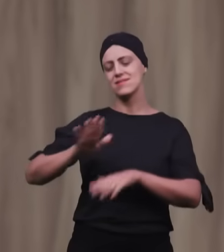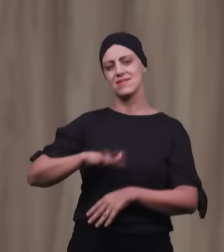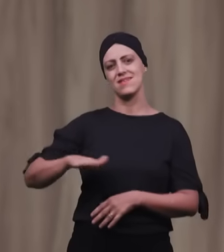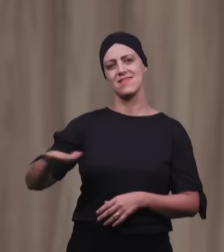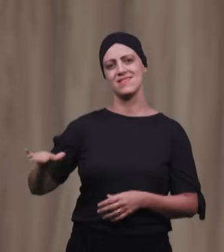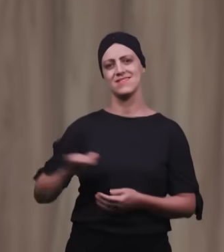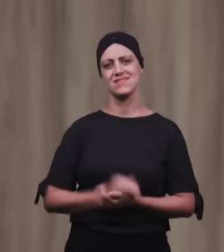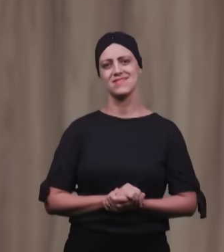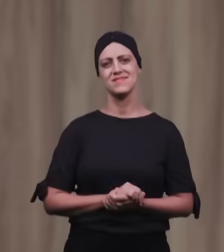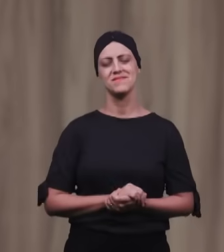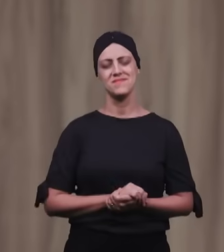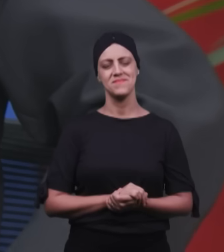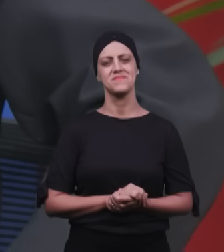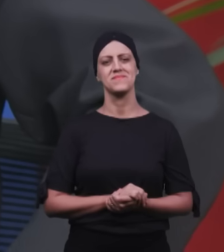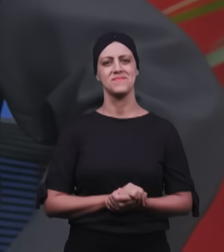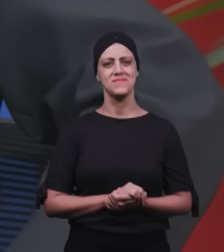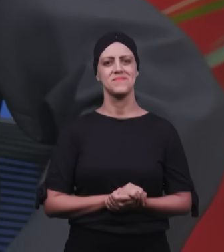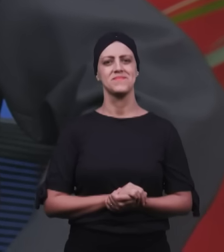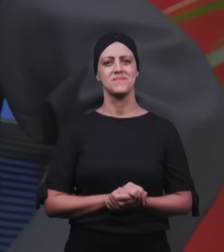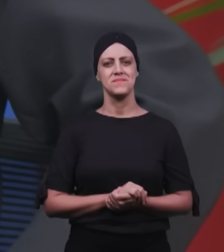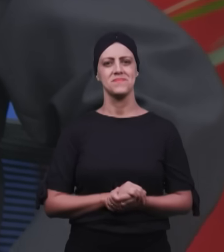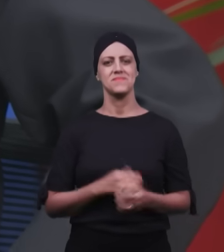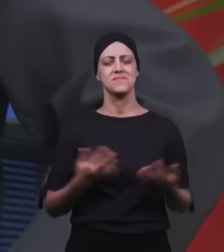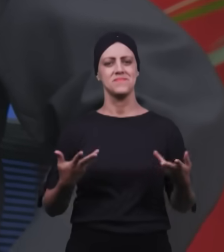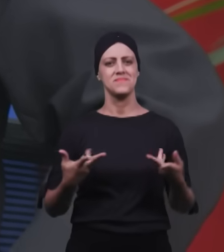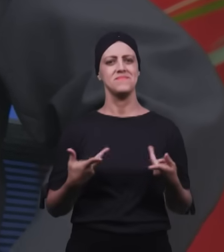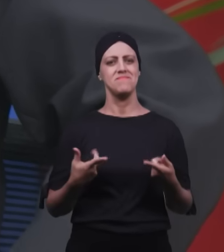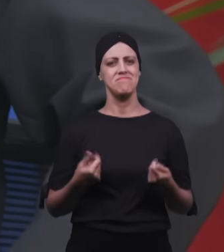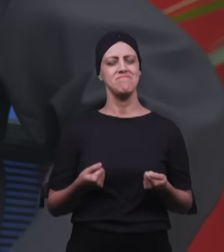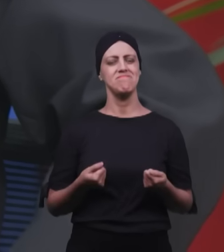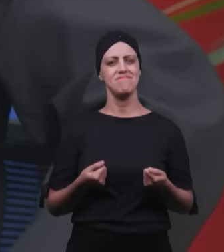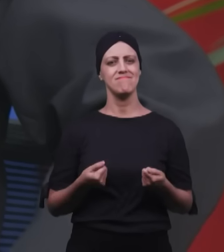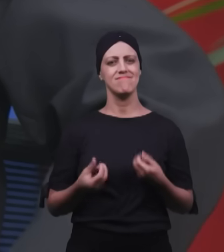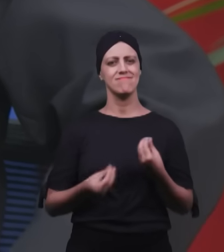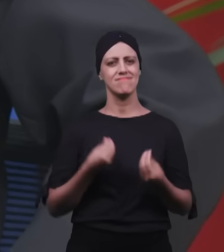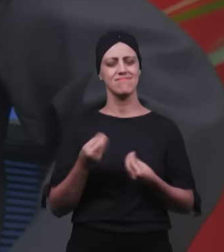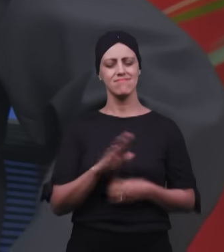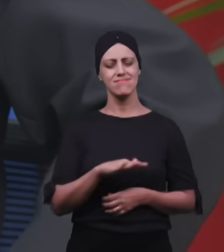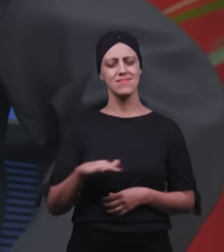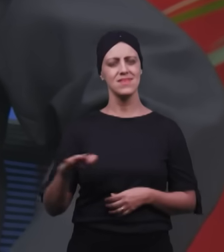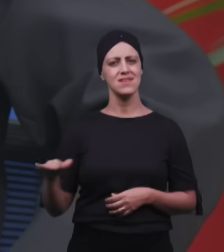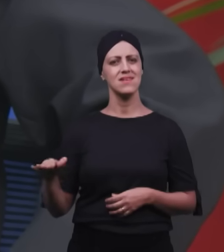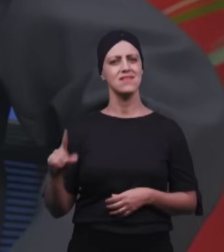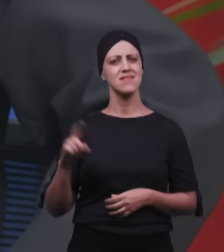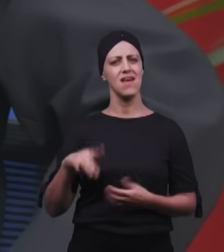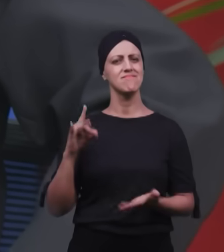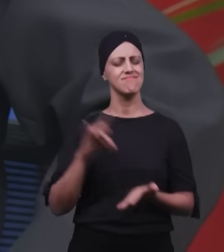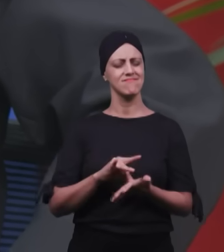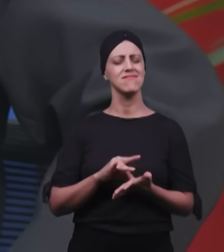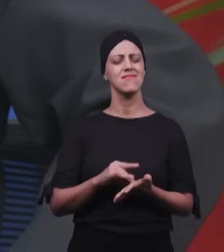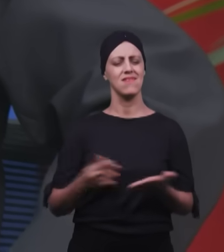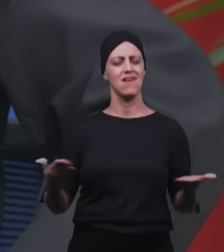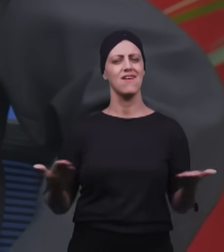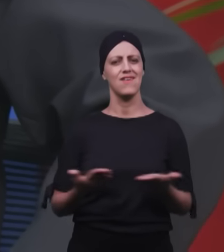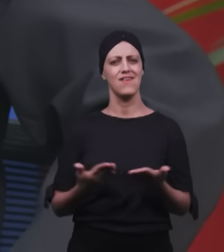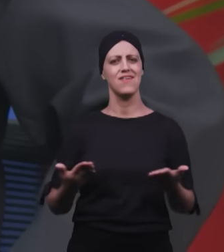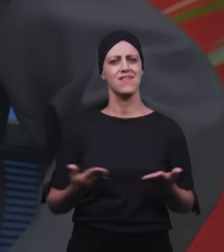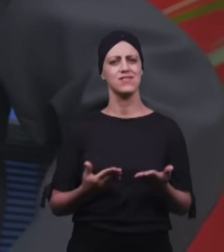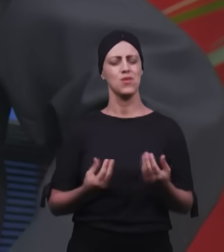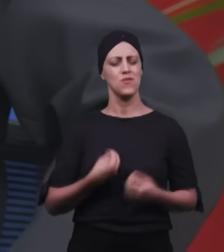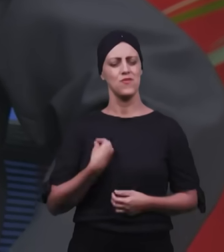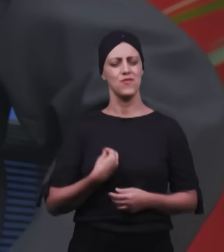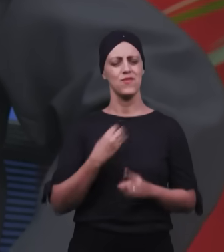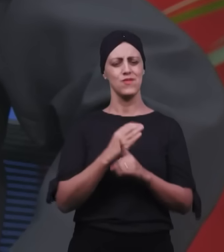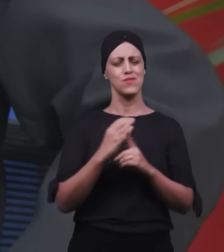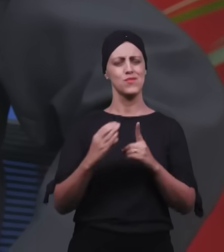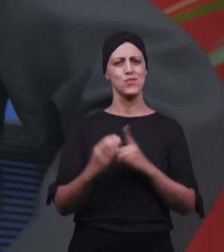as abençoou maravilha né as crianças na obra são uma realidade né participação